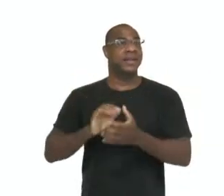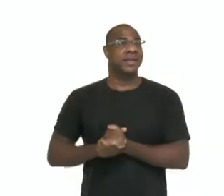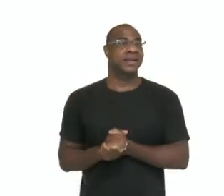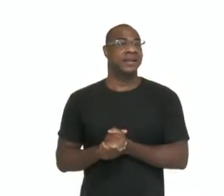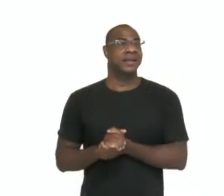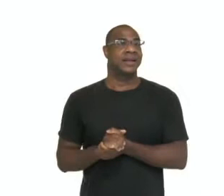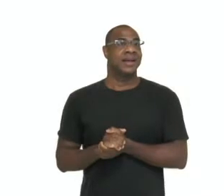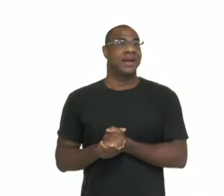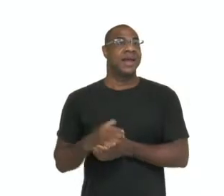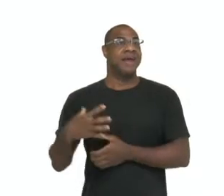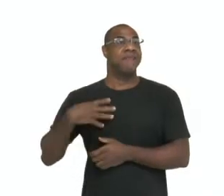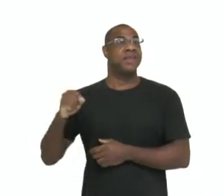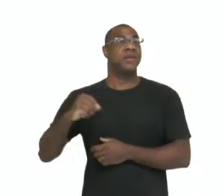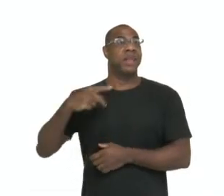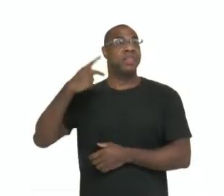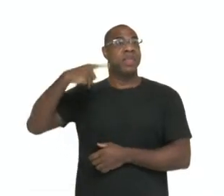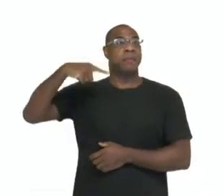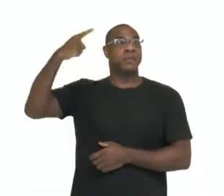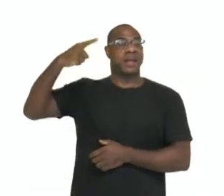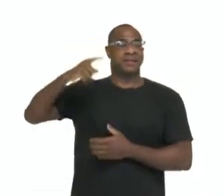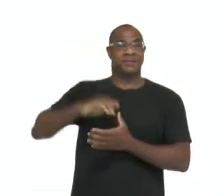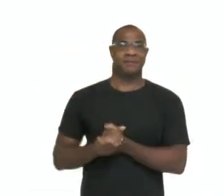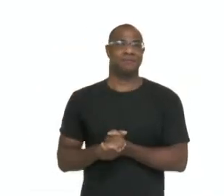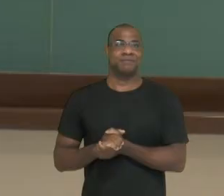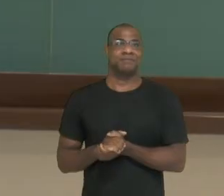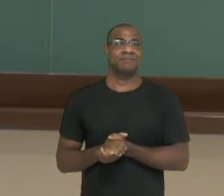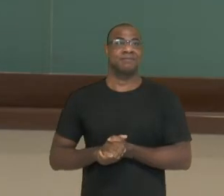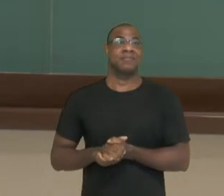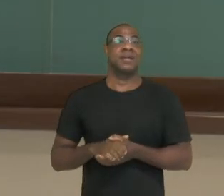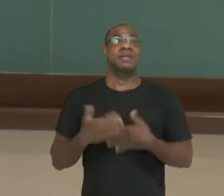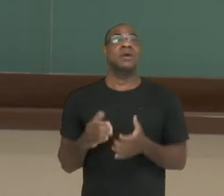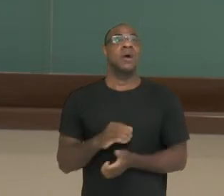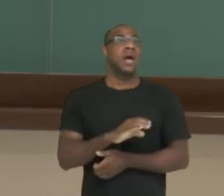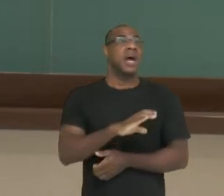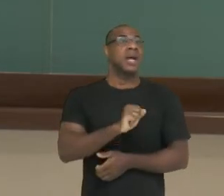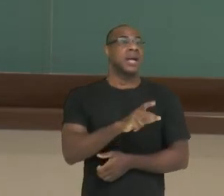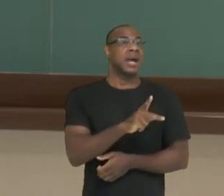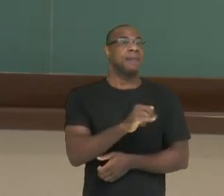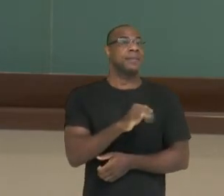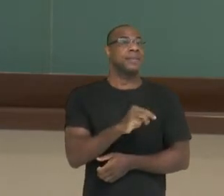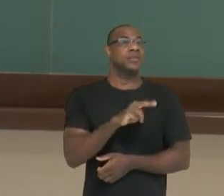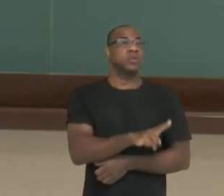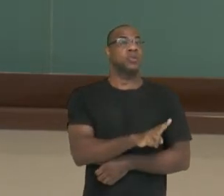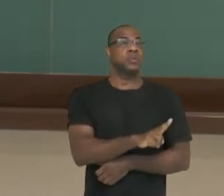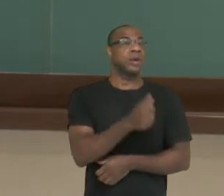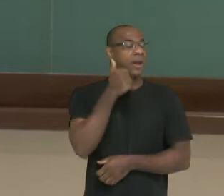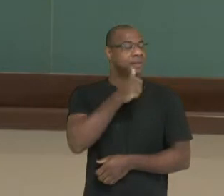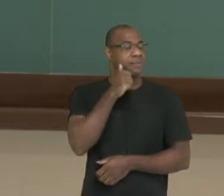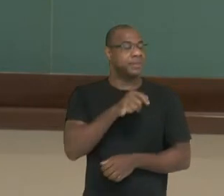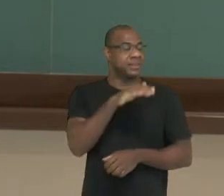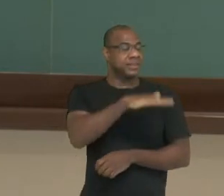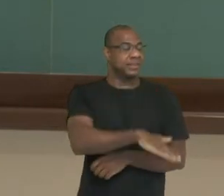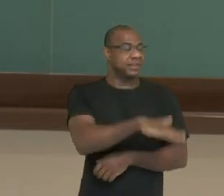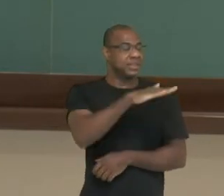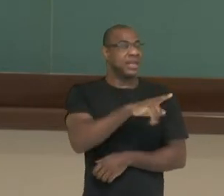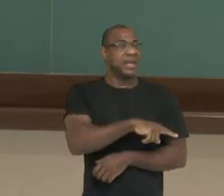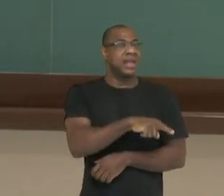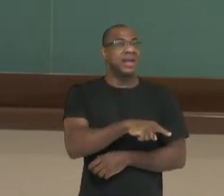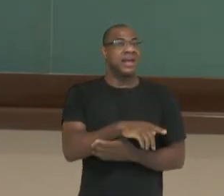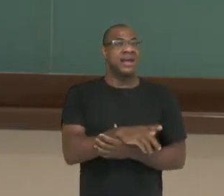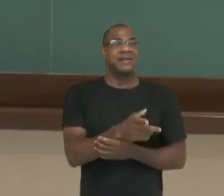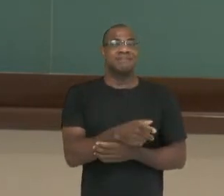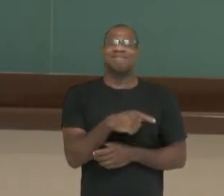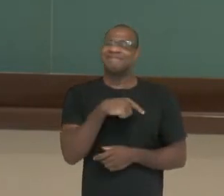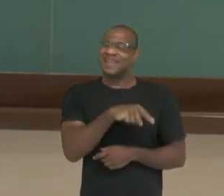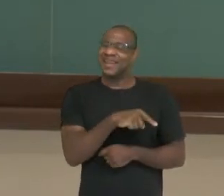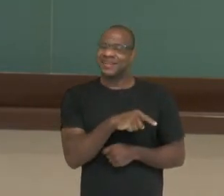Para José Dias, Capitu, né, que é o apelido de Capitolina, que é a menina, é uma desmiolada e a relação